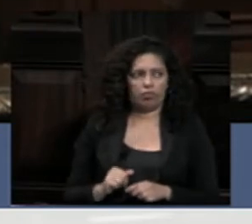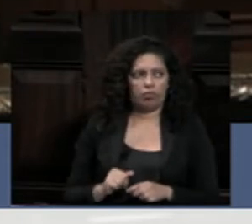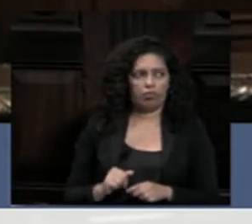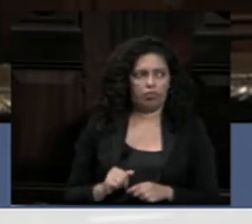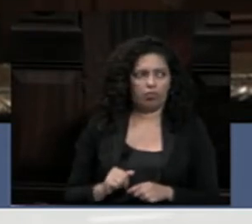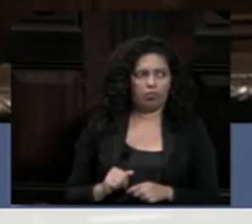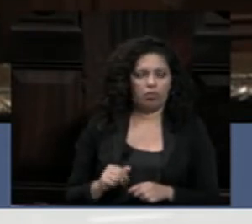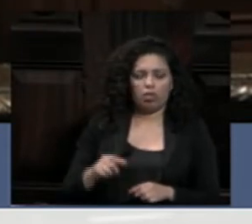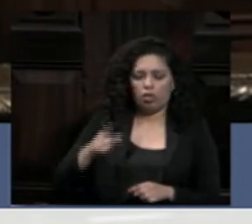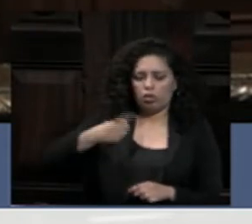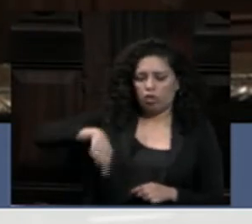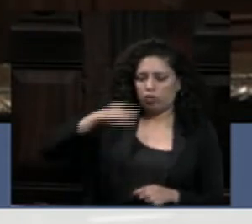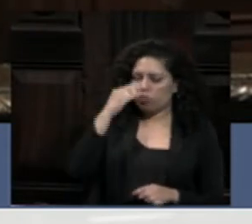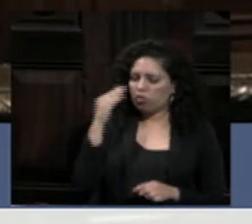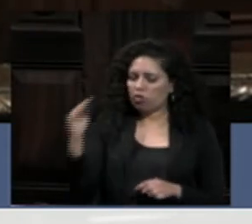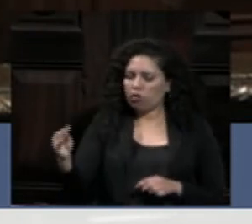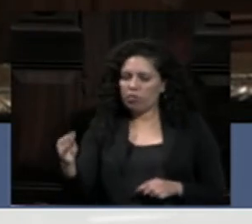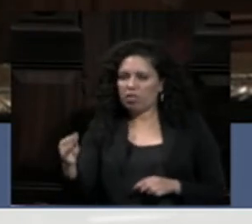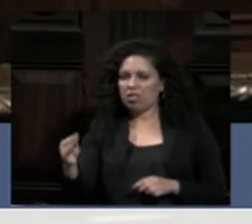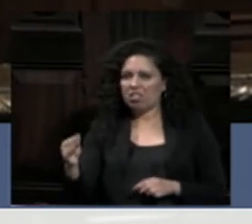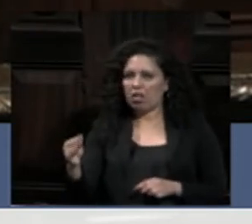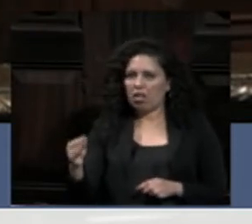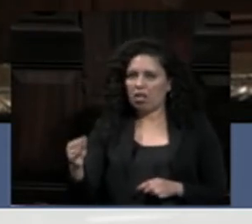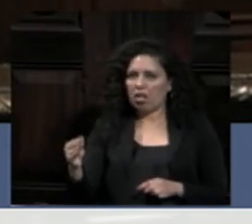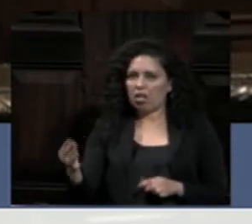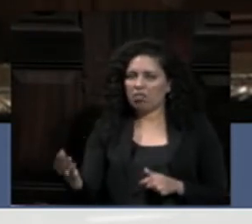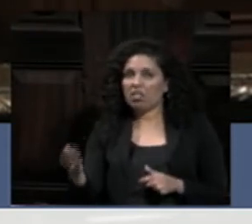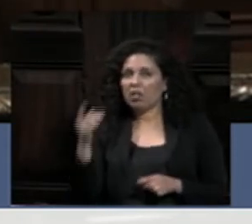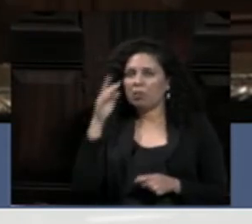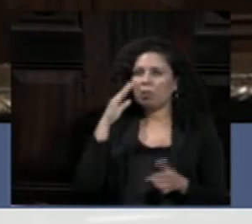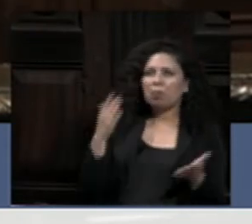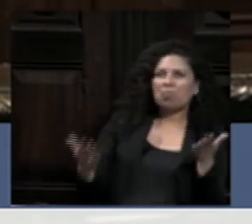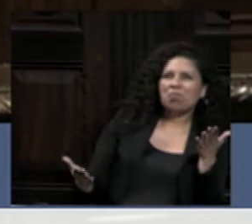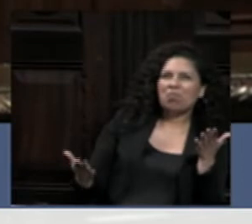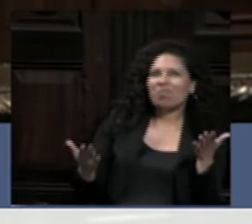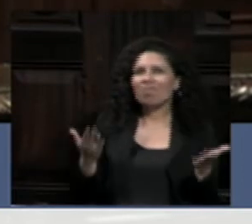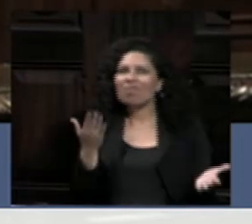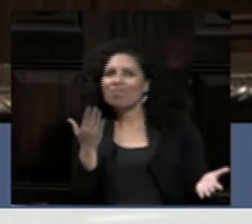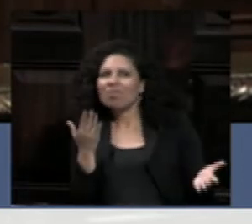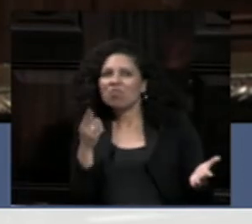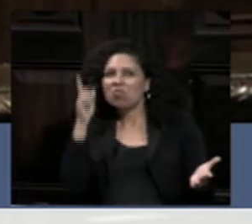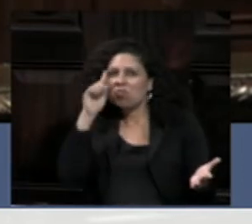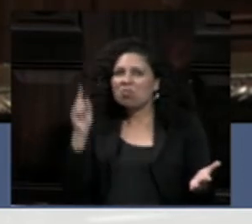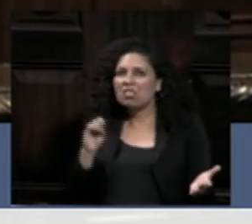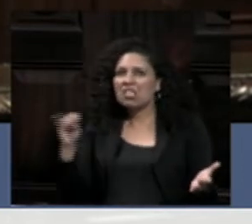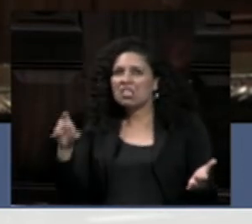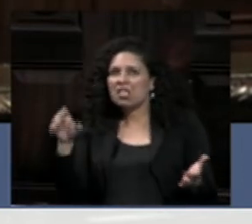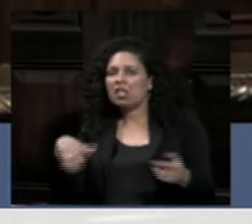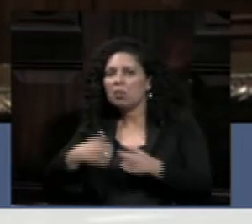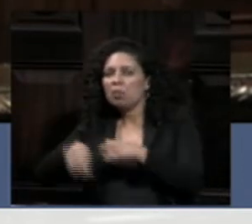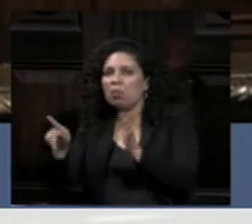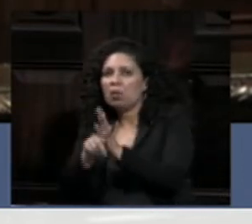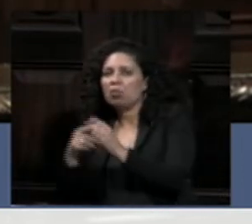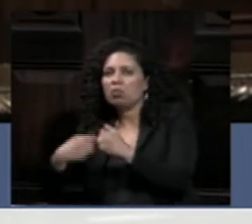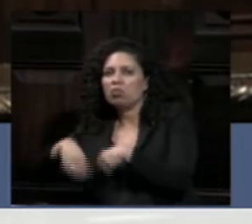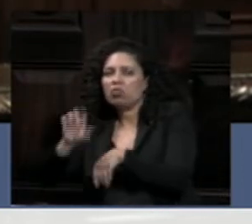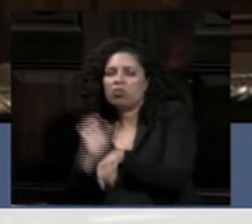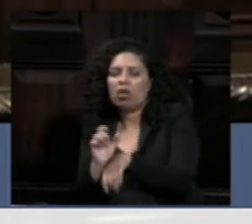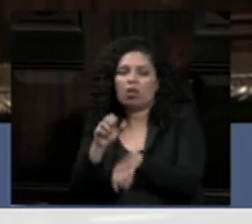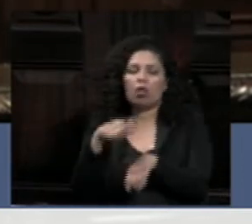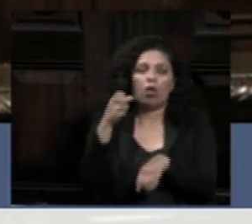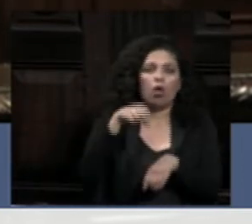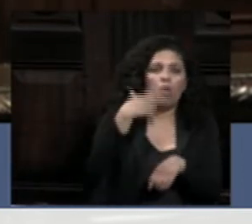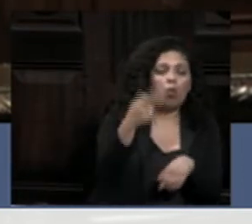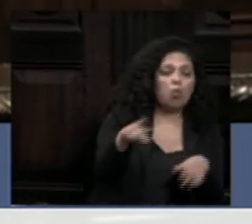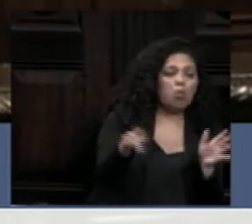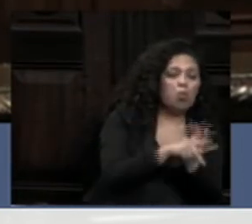de empurra, de IFAM para a Unesco, de Unesco para a Prefeitura do Rio e assim por diante. Que o reconhecimento da Unesco